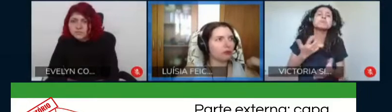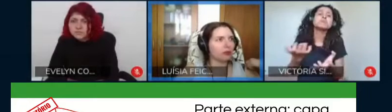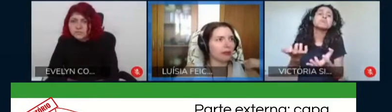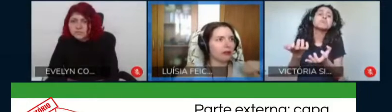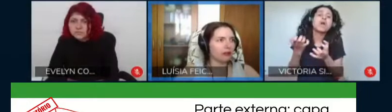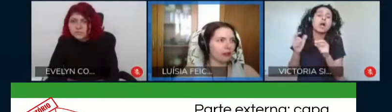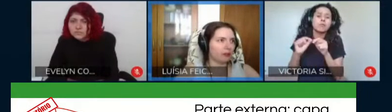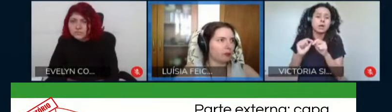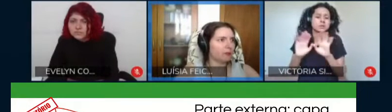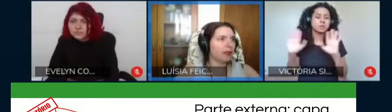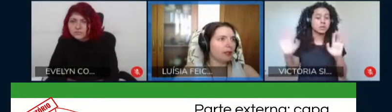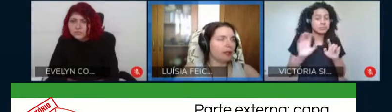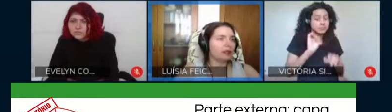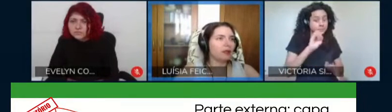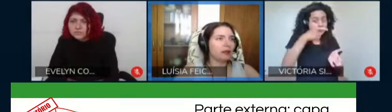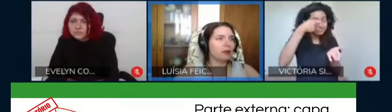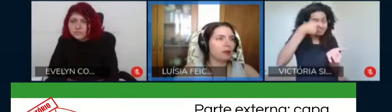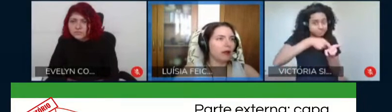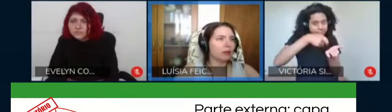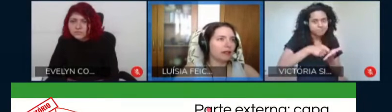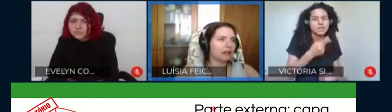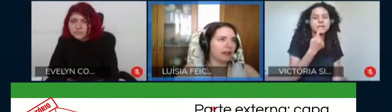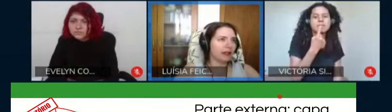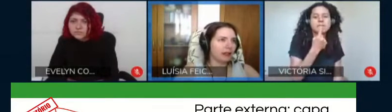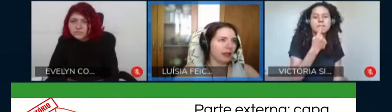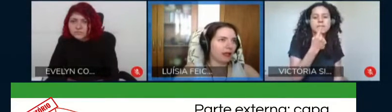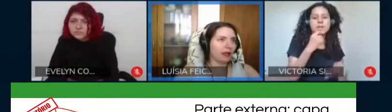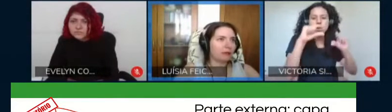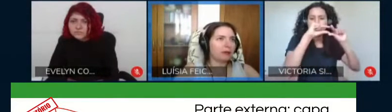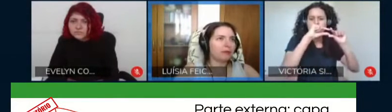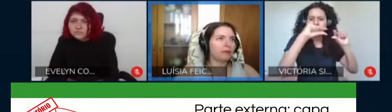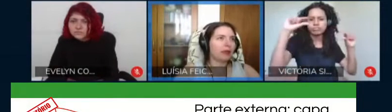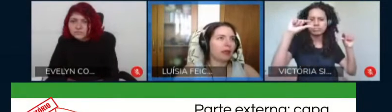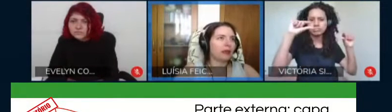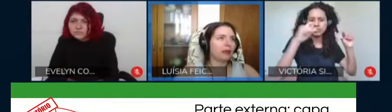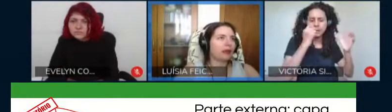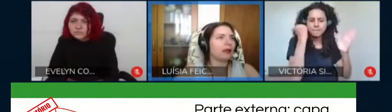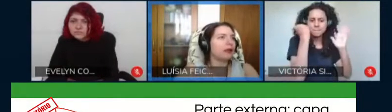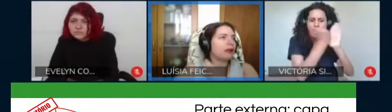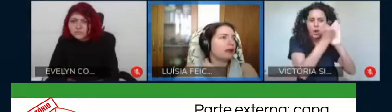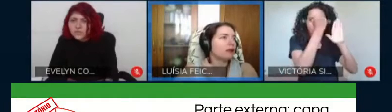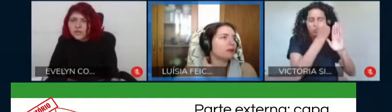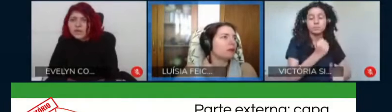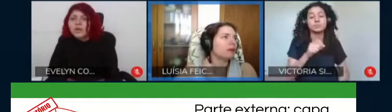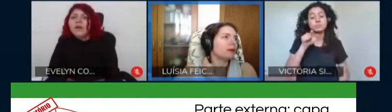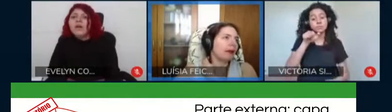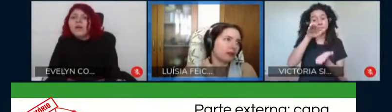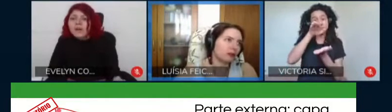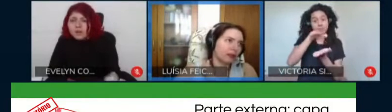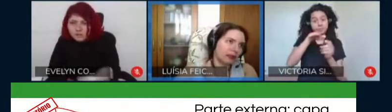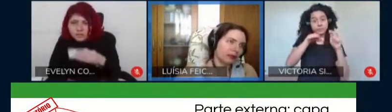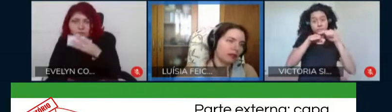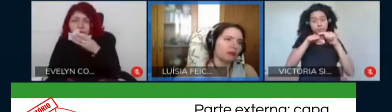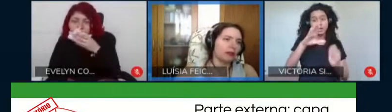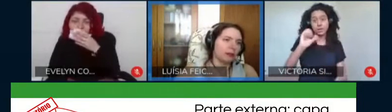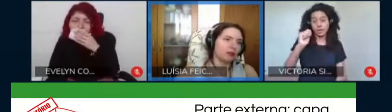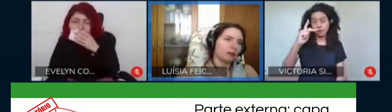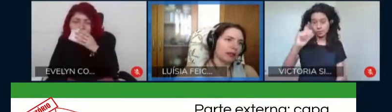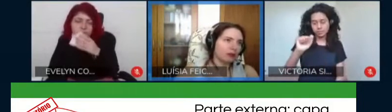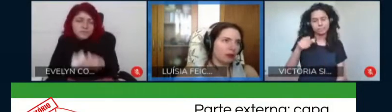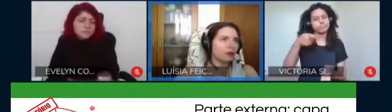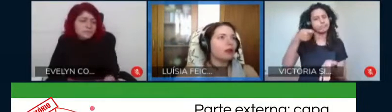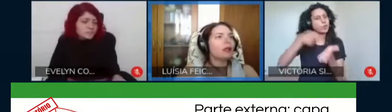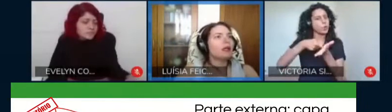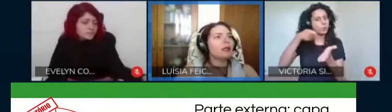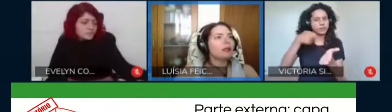opcional do trabalho acadêmico. Então, a parte externa, que é a capa, ela é uma parte obrigatória, um